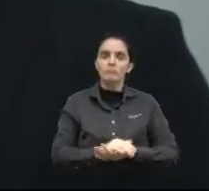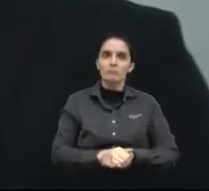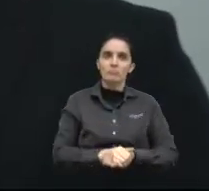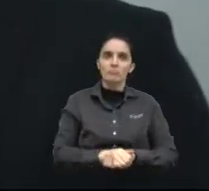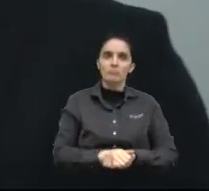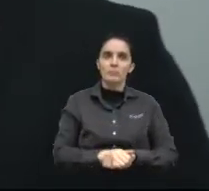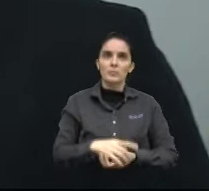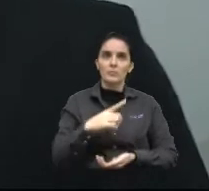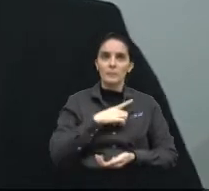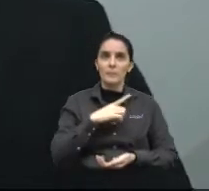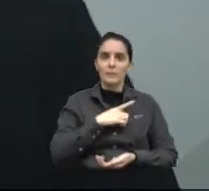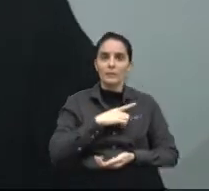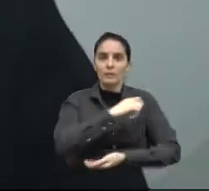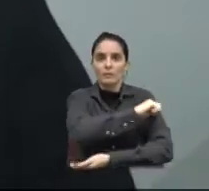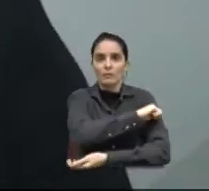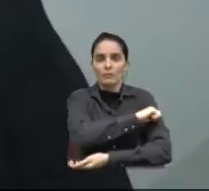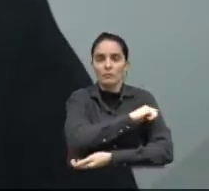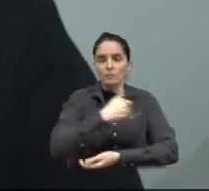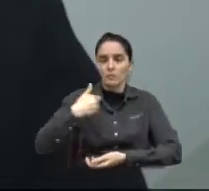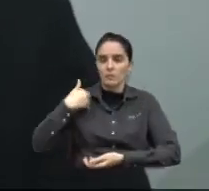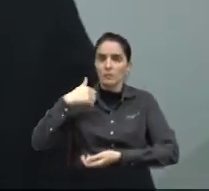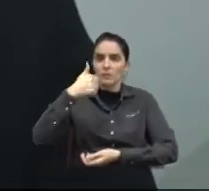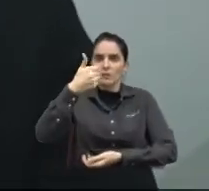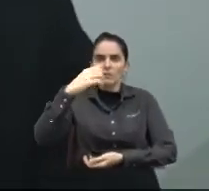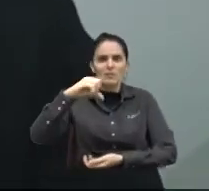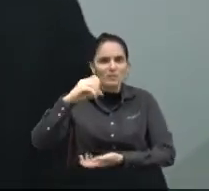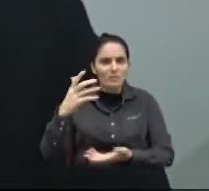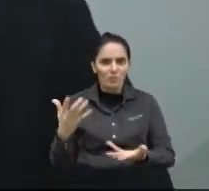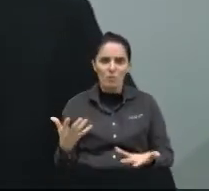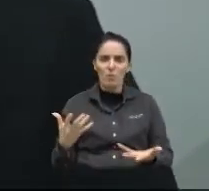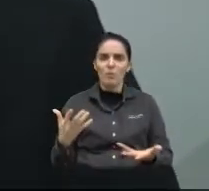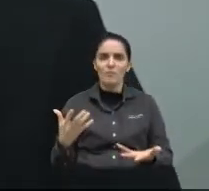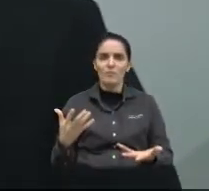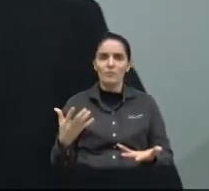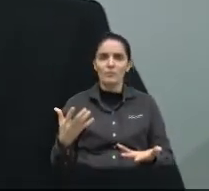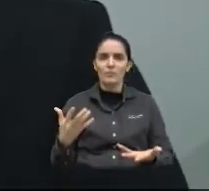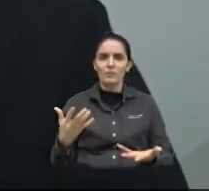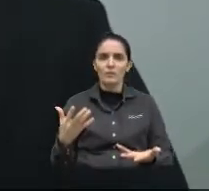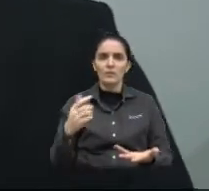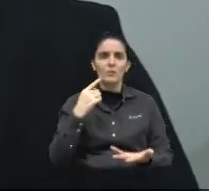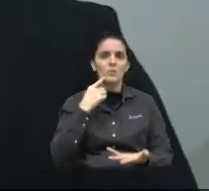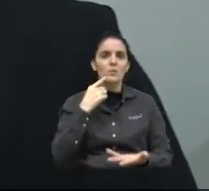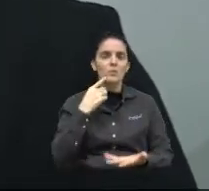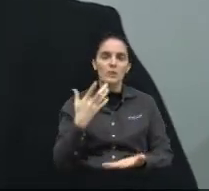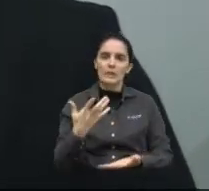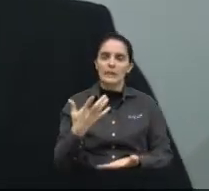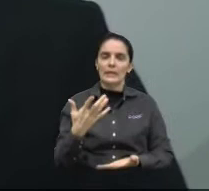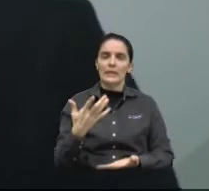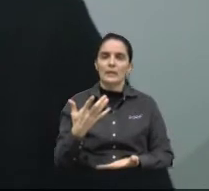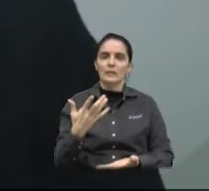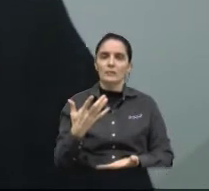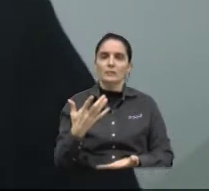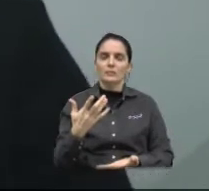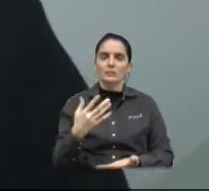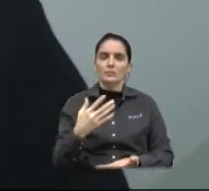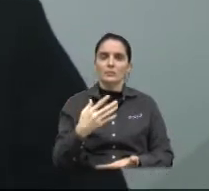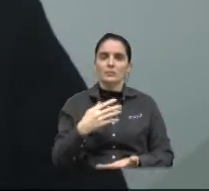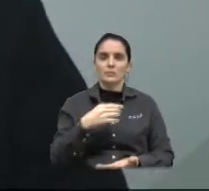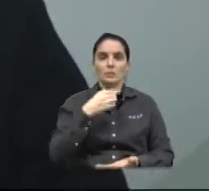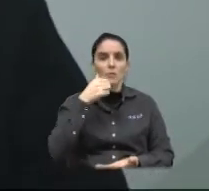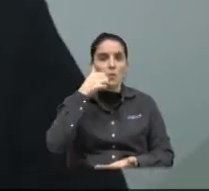19 páginas meu filho de 12 anos e uma mulher entrando no banheiro